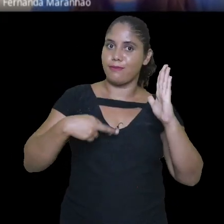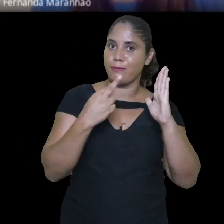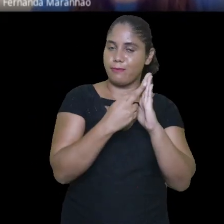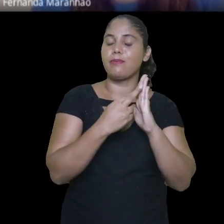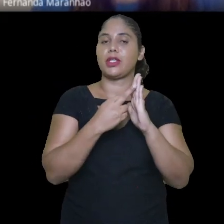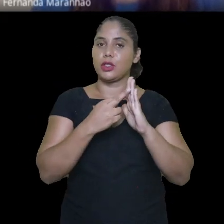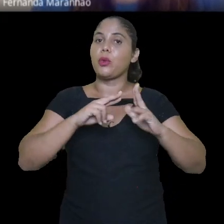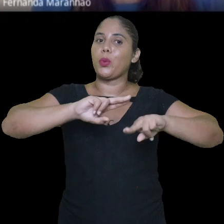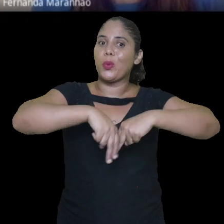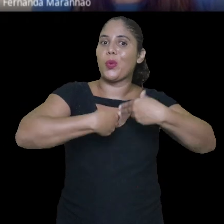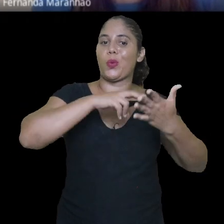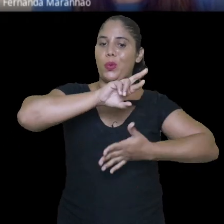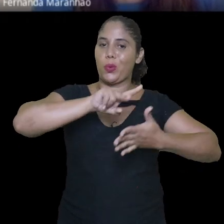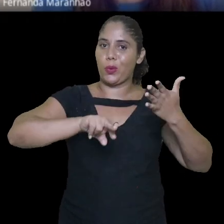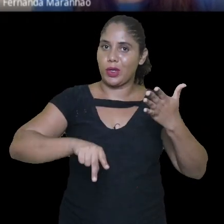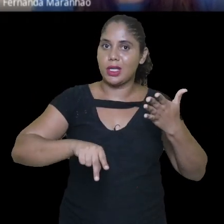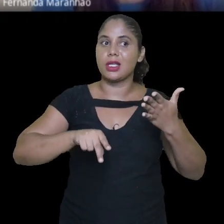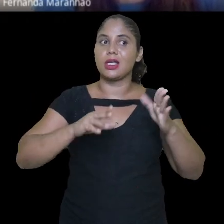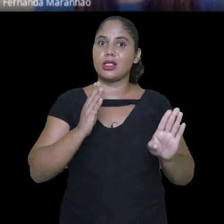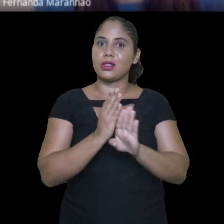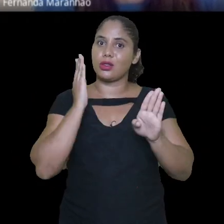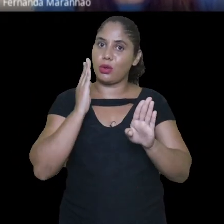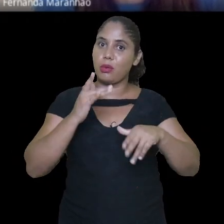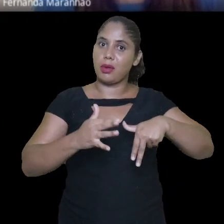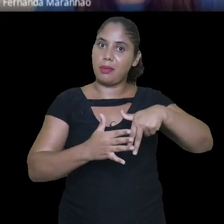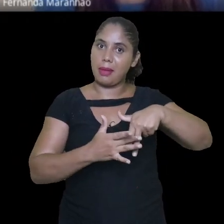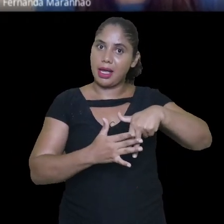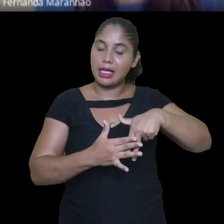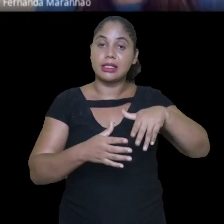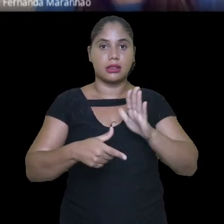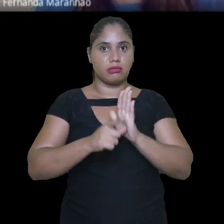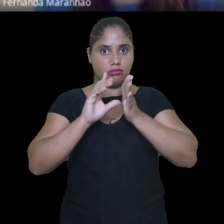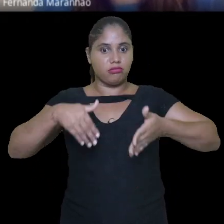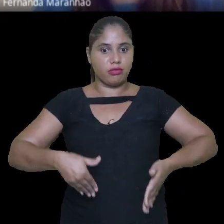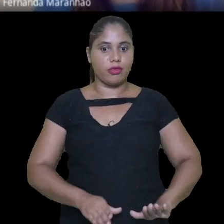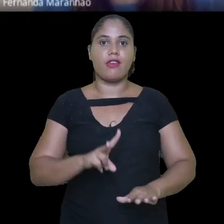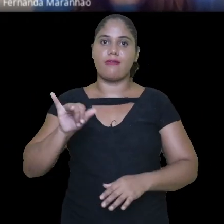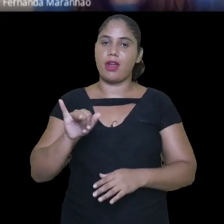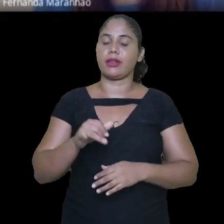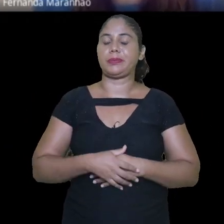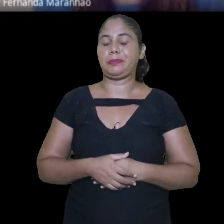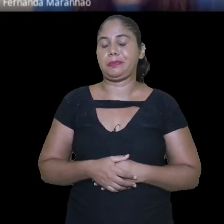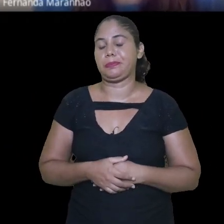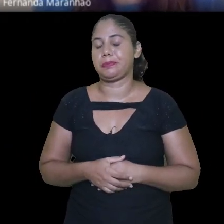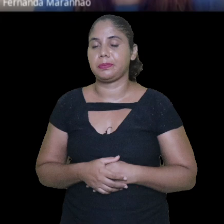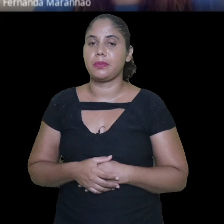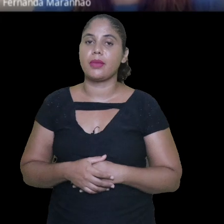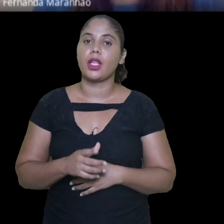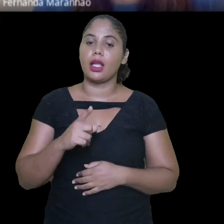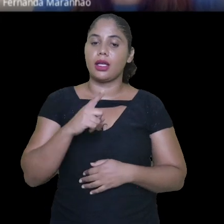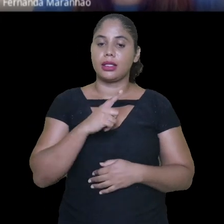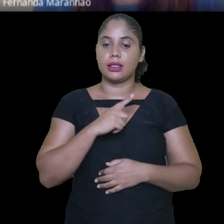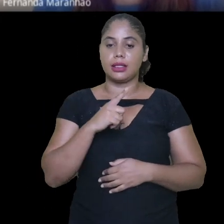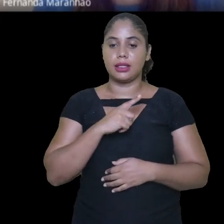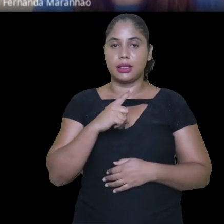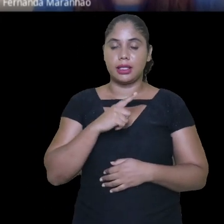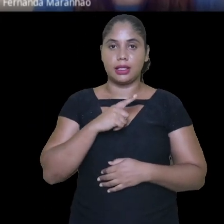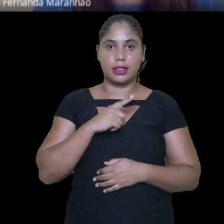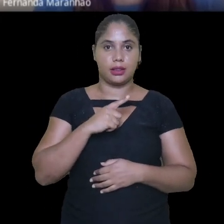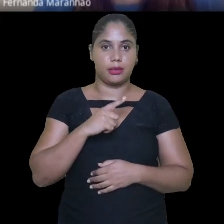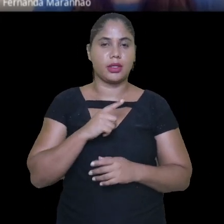Bem, usando a medida de colo como parâmetro, nós temos a literatura mostrando em estudos de